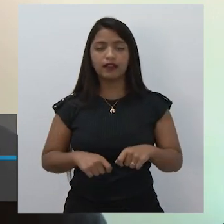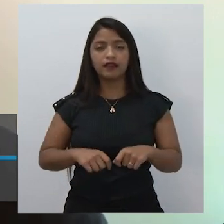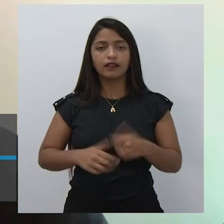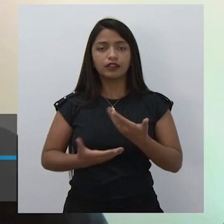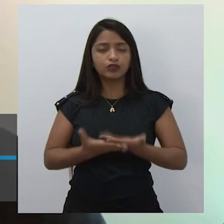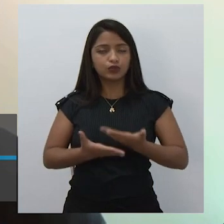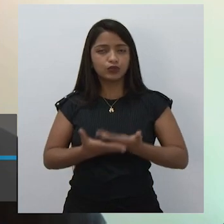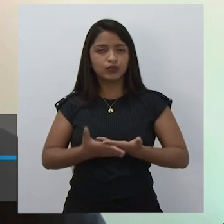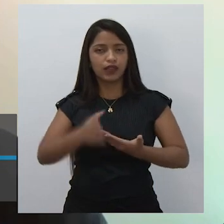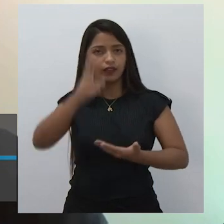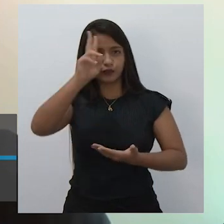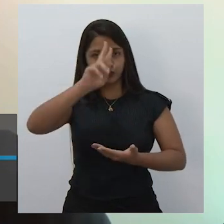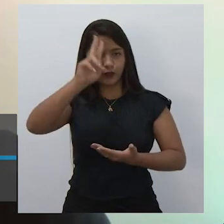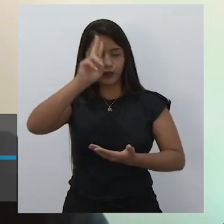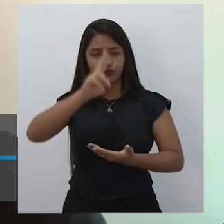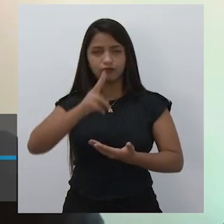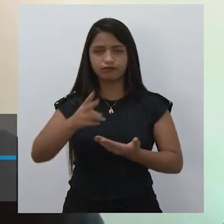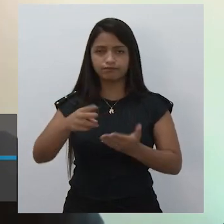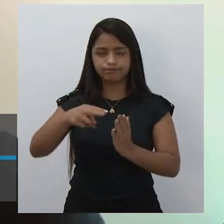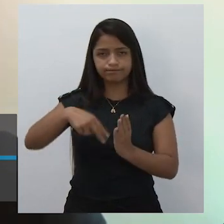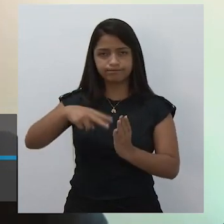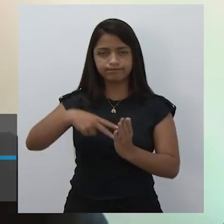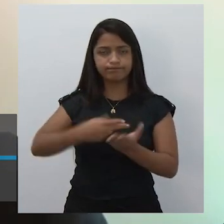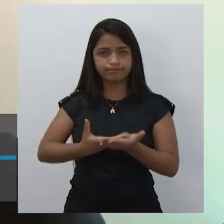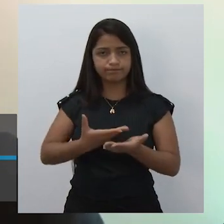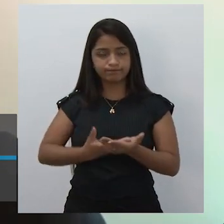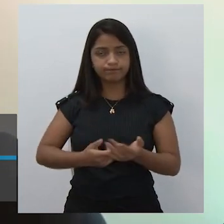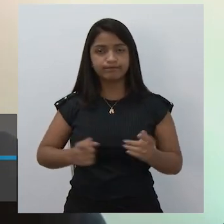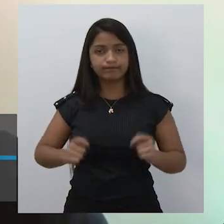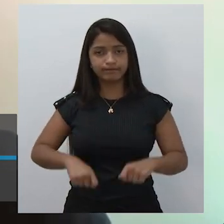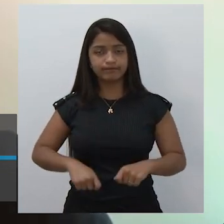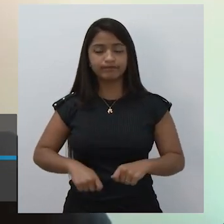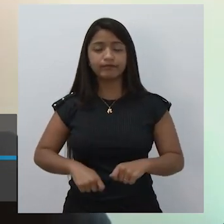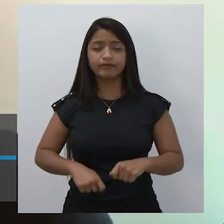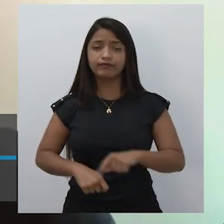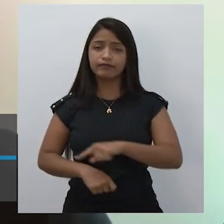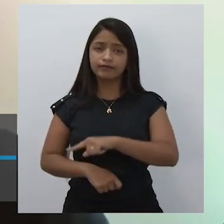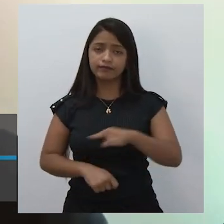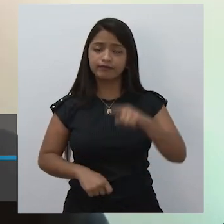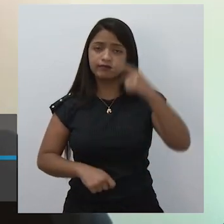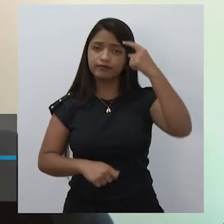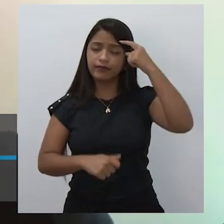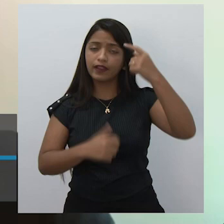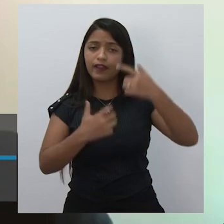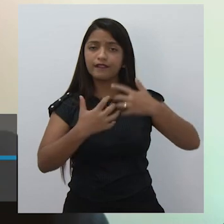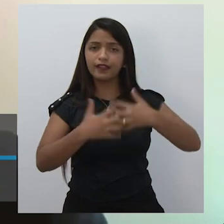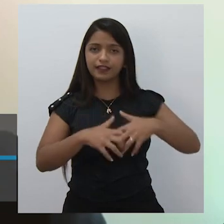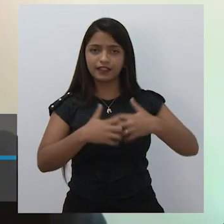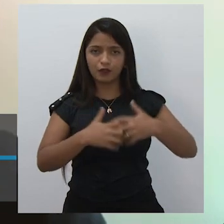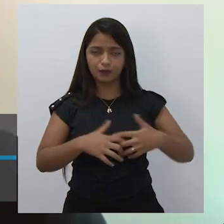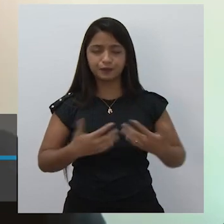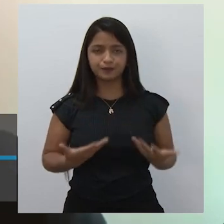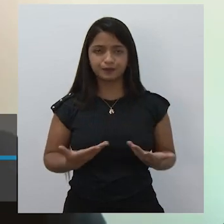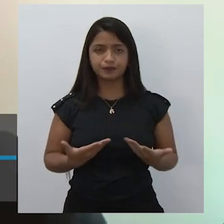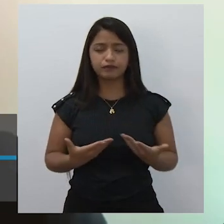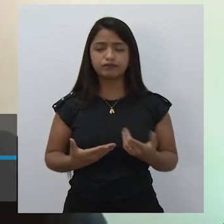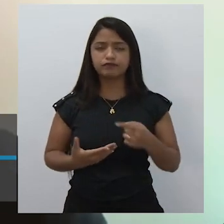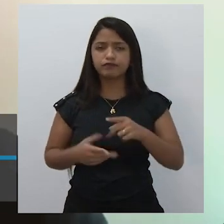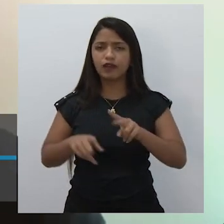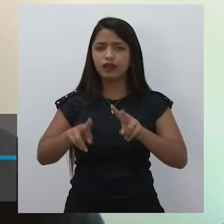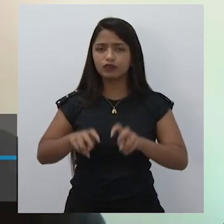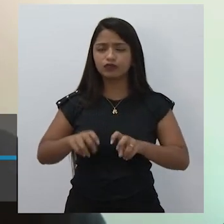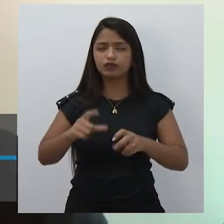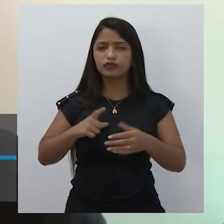e essa relação, eles vão poder fazer uma reflexão sobre as transformações relativas ao assunto